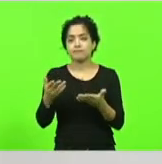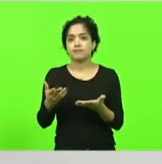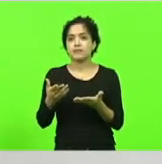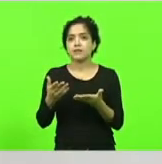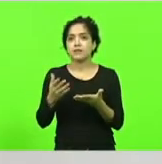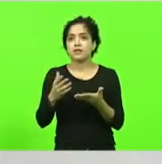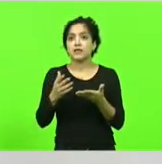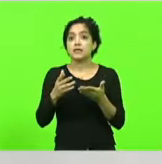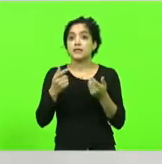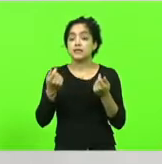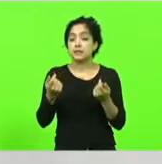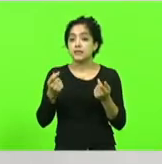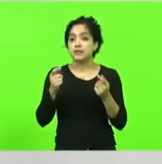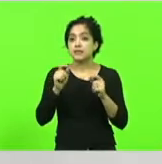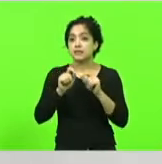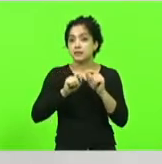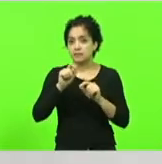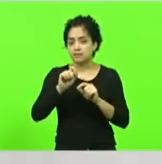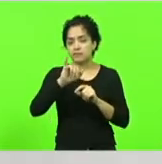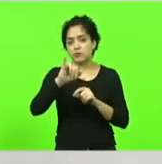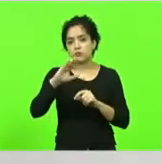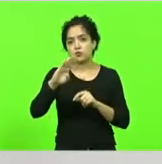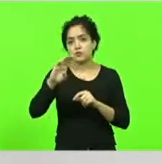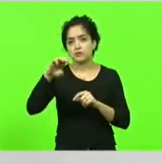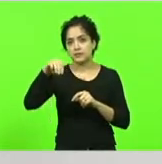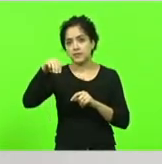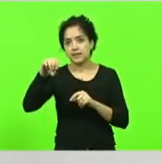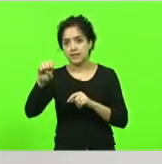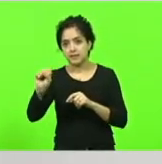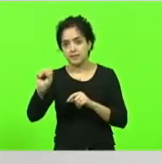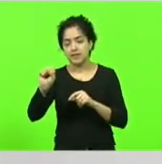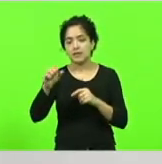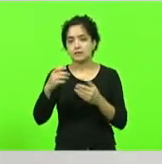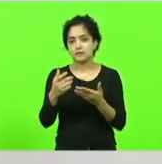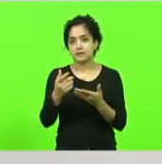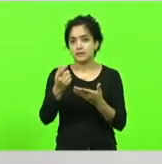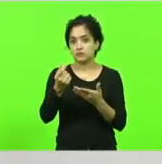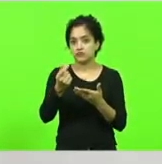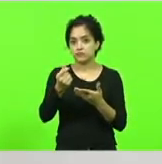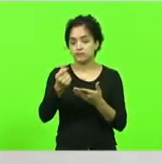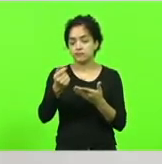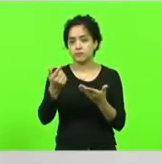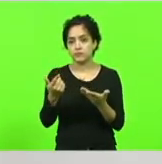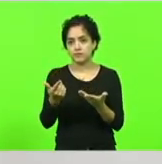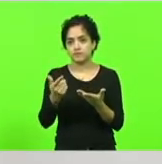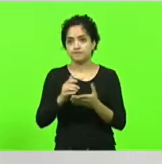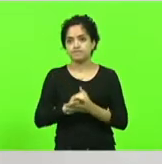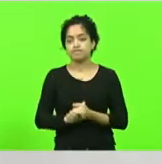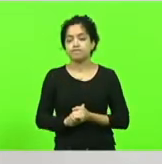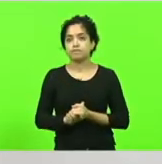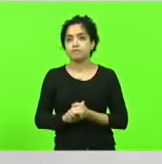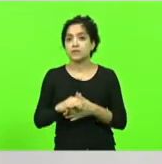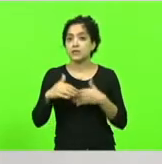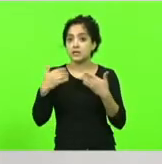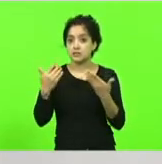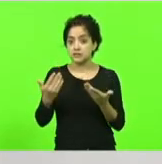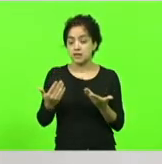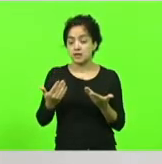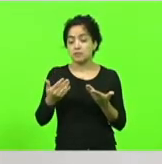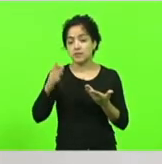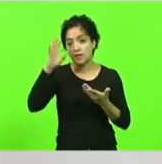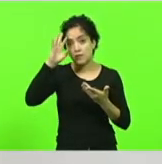trata justamente do ICMS cobrado em cima do preço médio do consumidor final. Quem sabe esteja aí uma